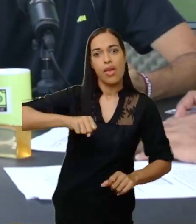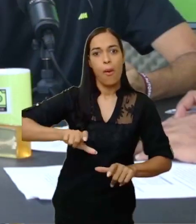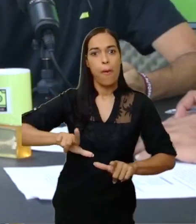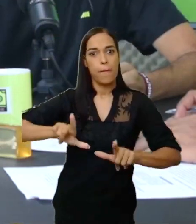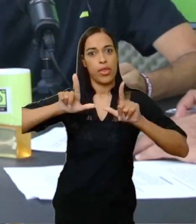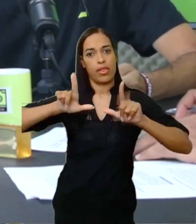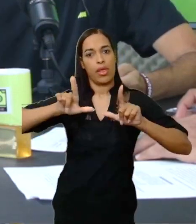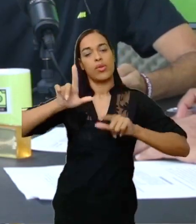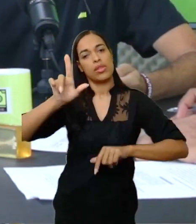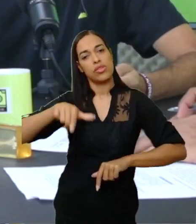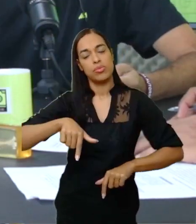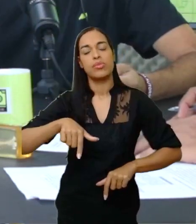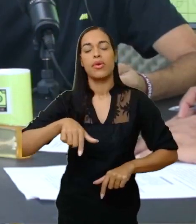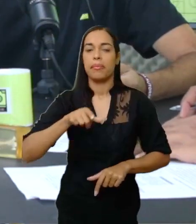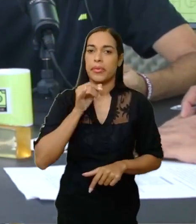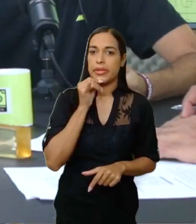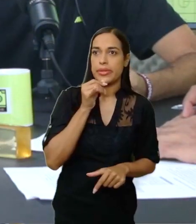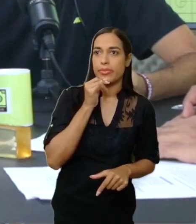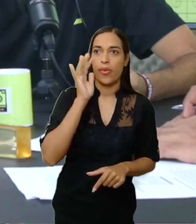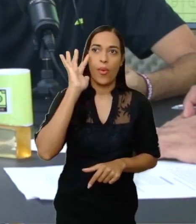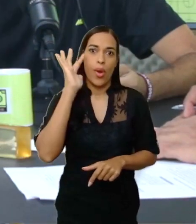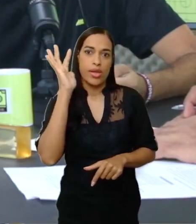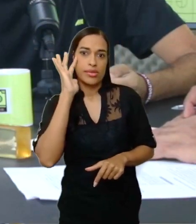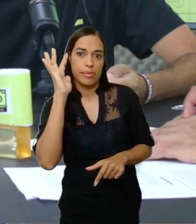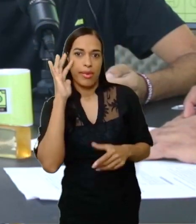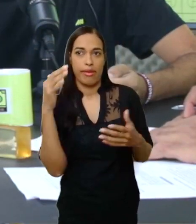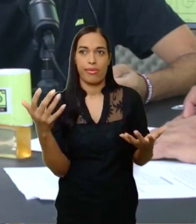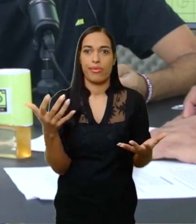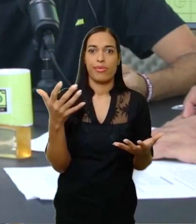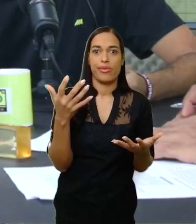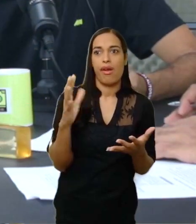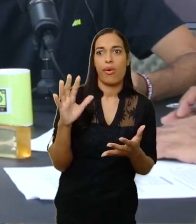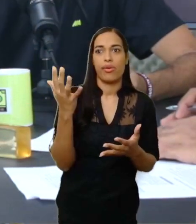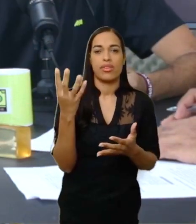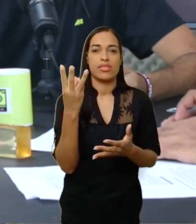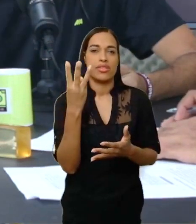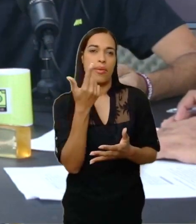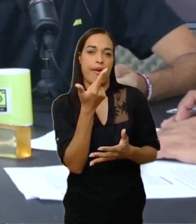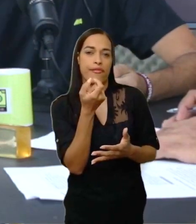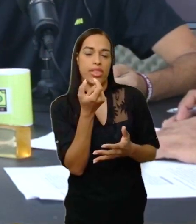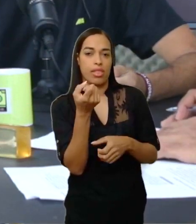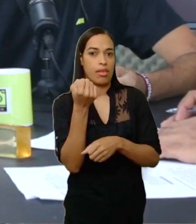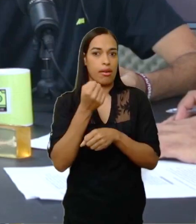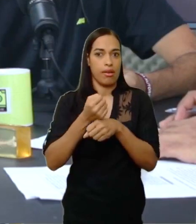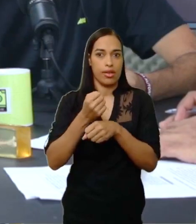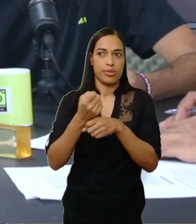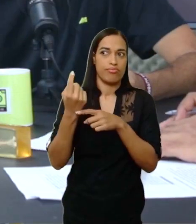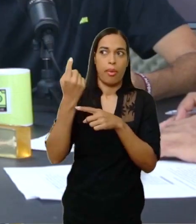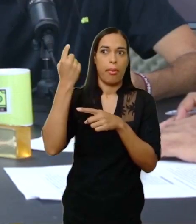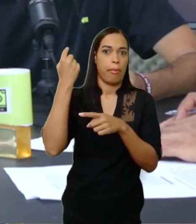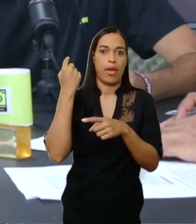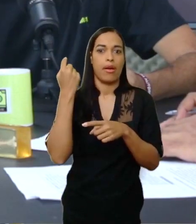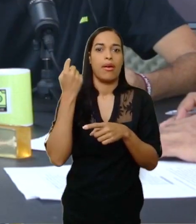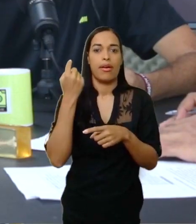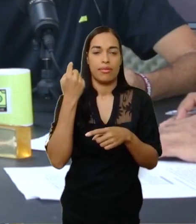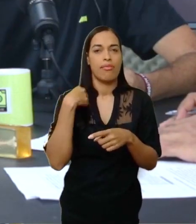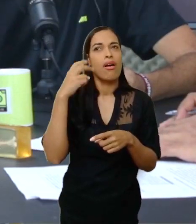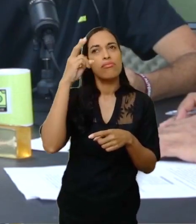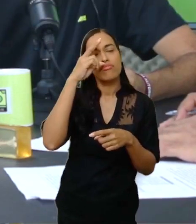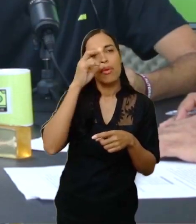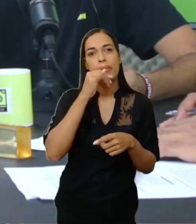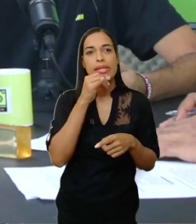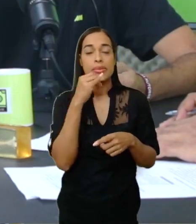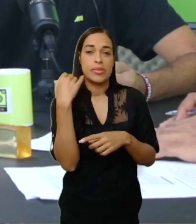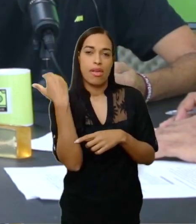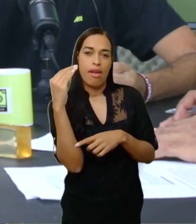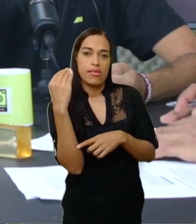Uma coisa é eu pegar um conhecimento de algo que aconteceu há 20 anos atrás, 30 anos atrás, de ciências mesmo, tá? Não, só pensando na história, em ciências mesmo.